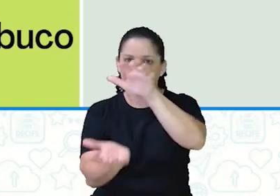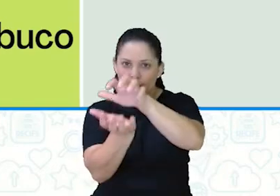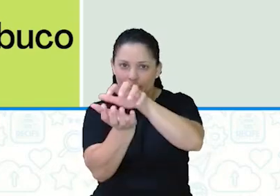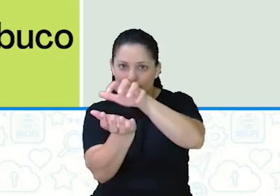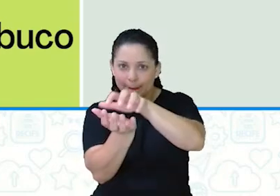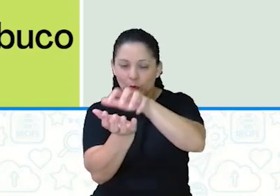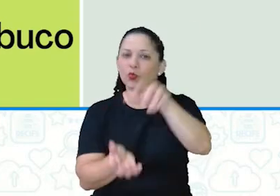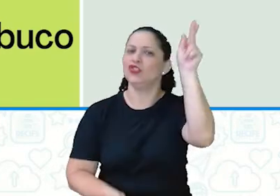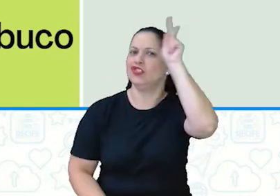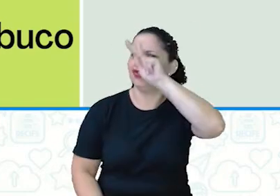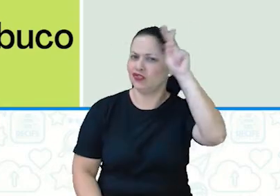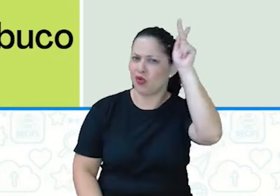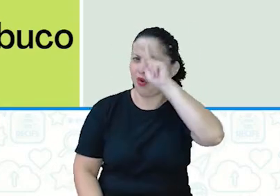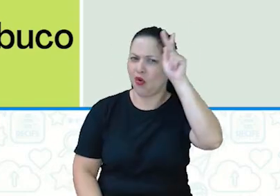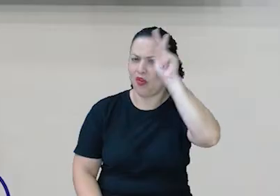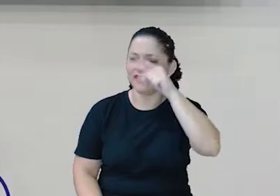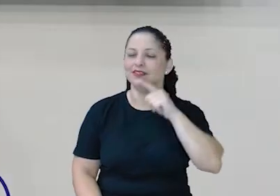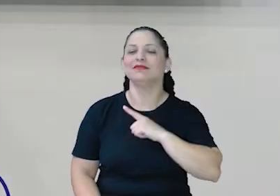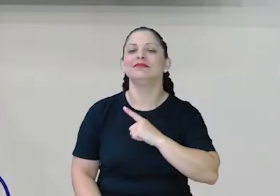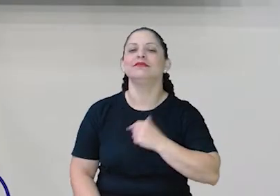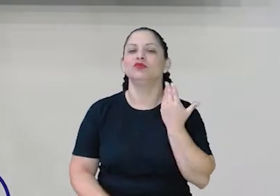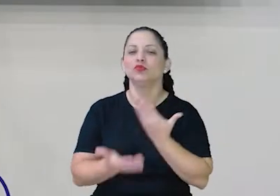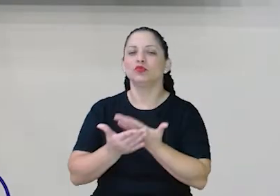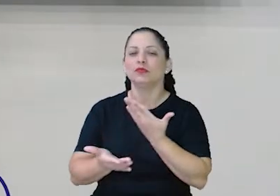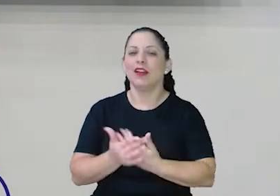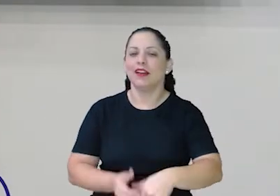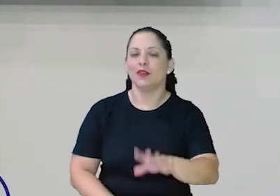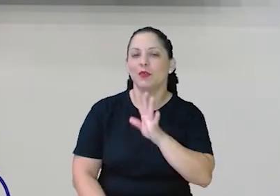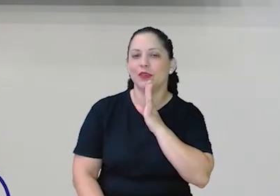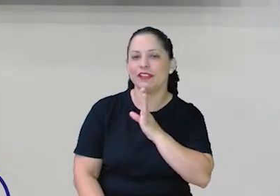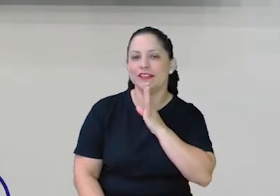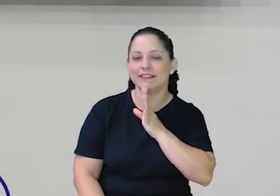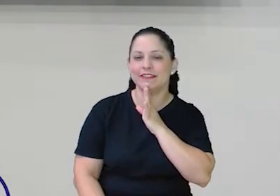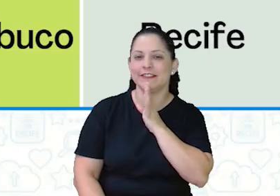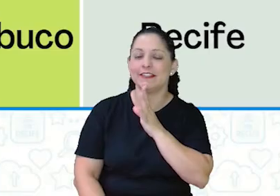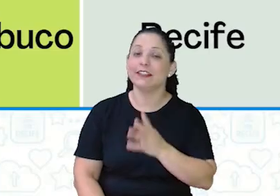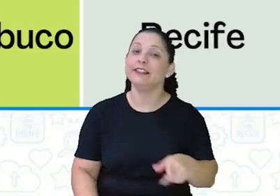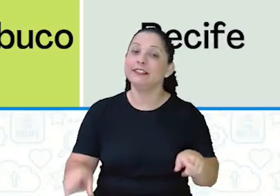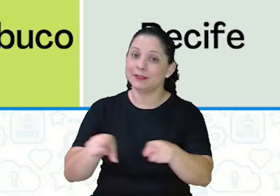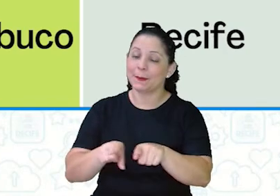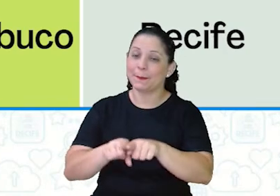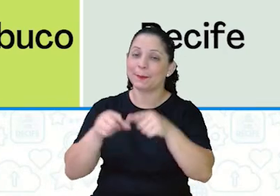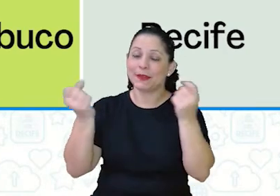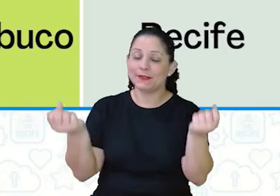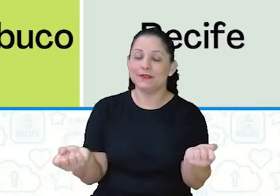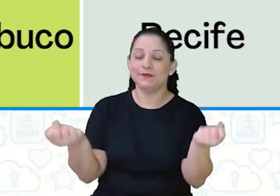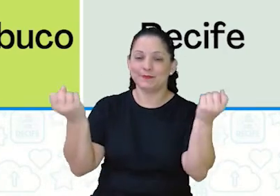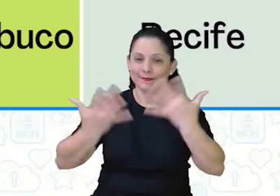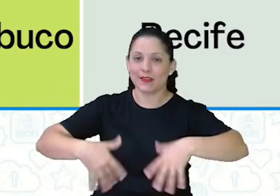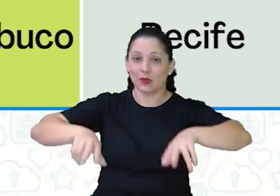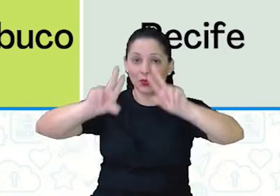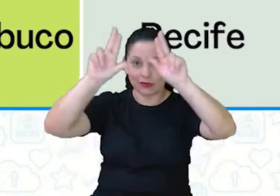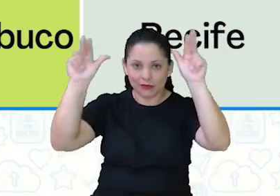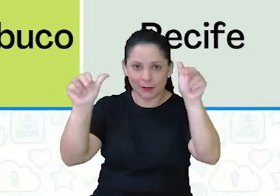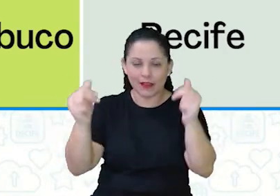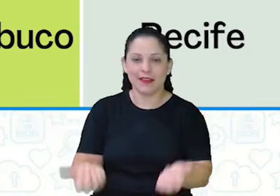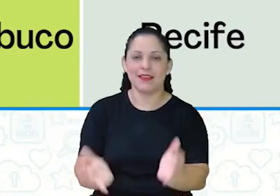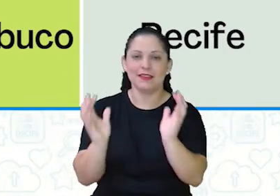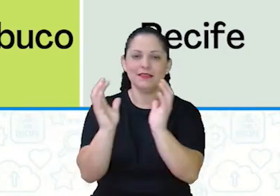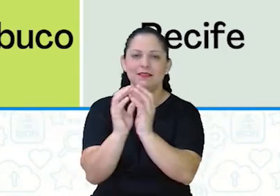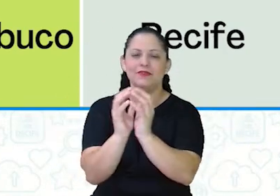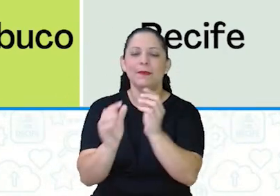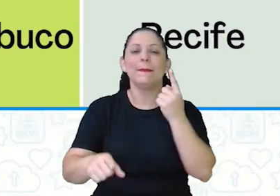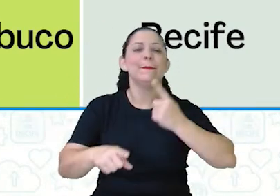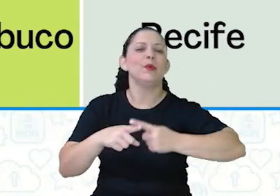muito estudar sobre ele. E sempre quando a gente estuda sobre o nosso estado, a gente acaba falando da nossa cidade, que é Recife. Por que